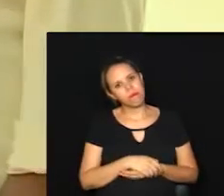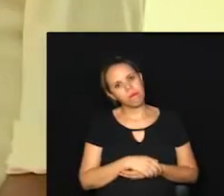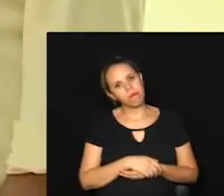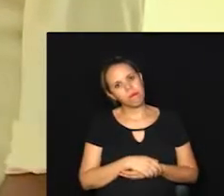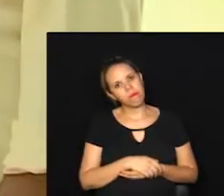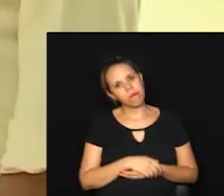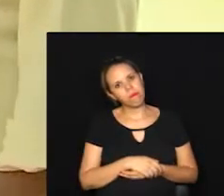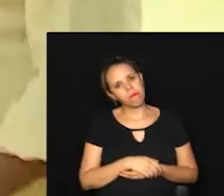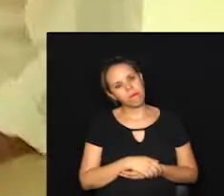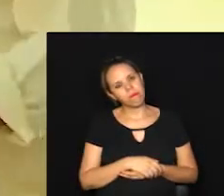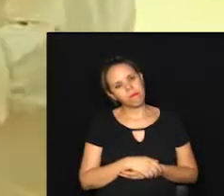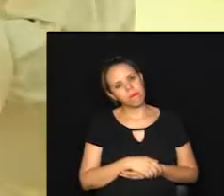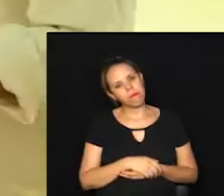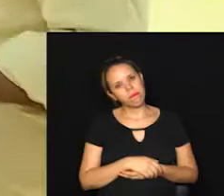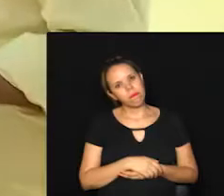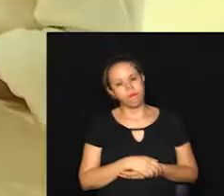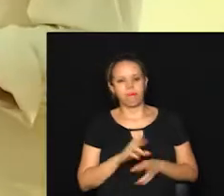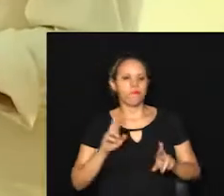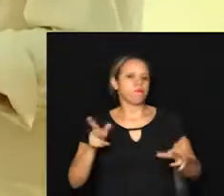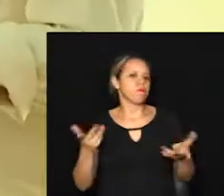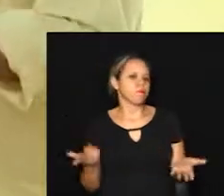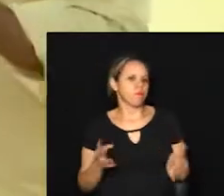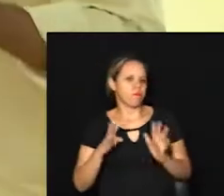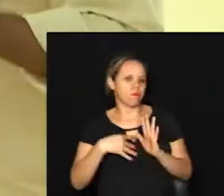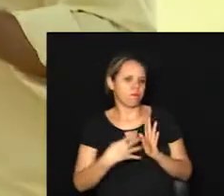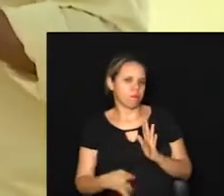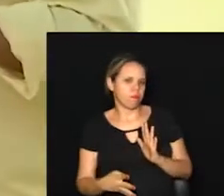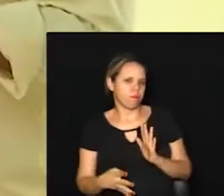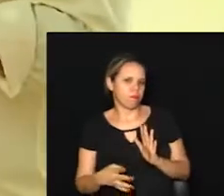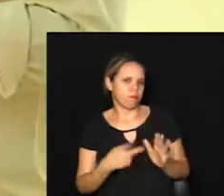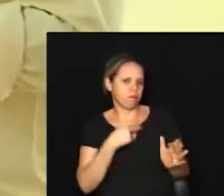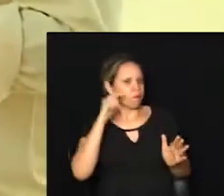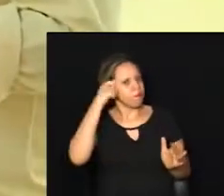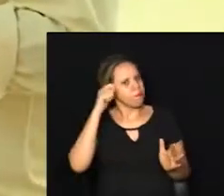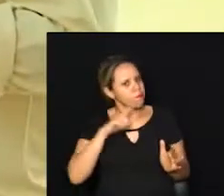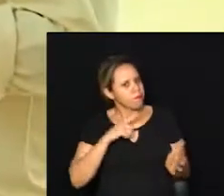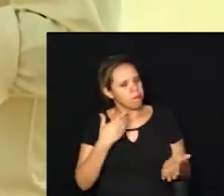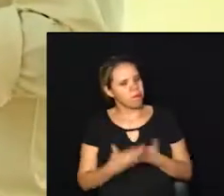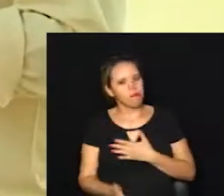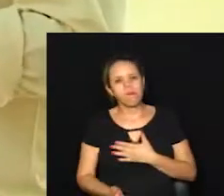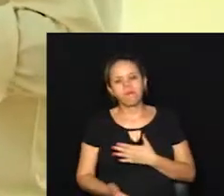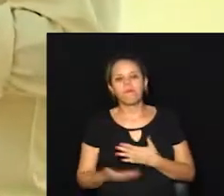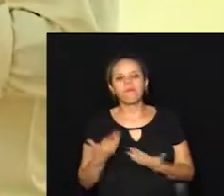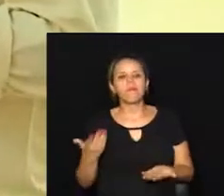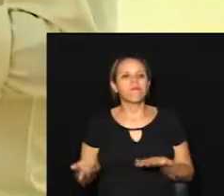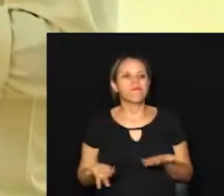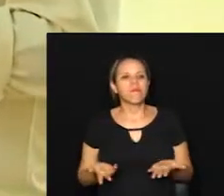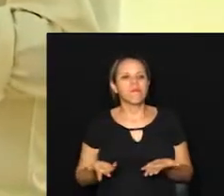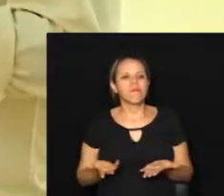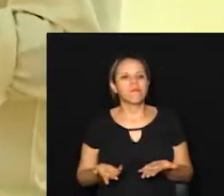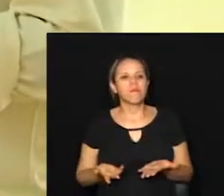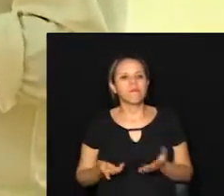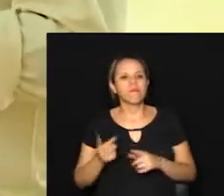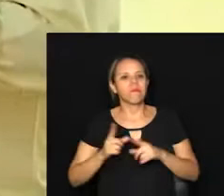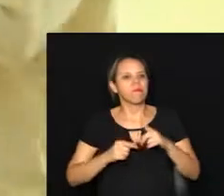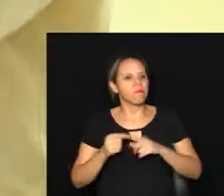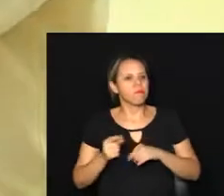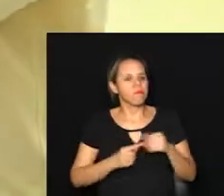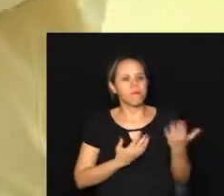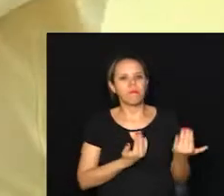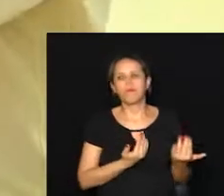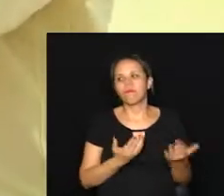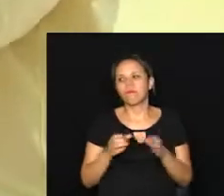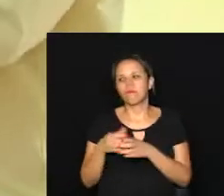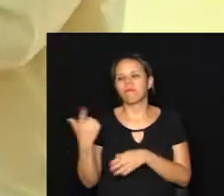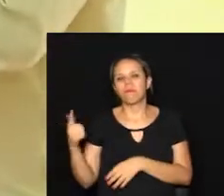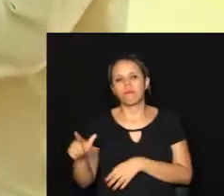Situações diferentes na tabela, né? Embora a Ponte tenha perdido as 2 últimas partidas, né? Para o Cruzeiro e para o Juventude, a Ponte